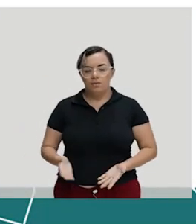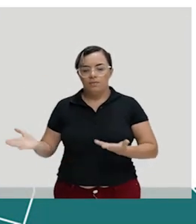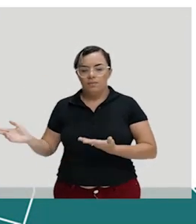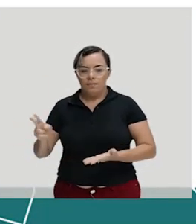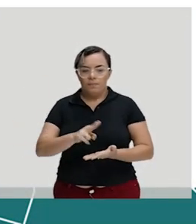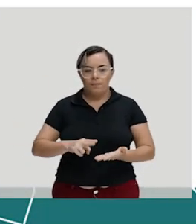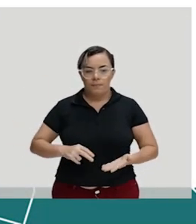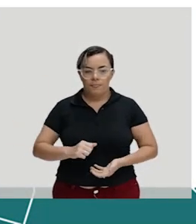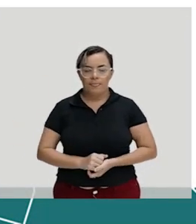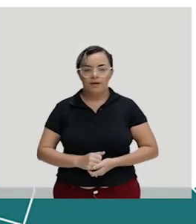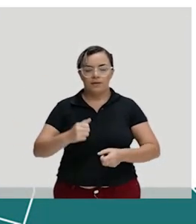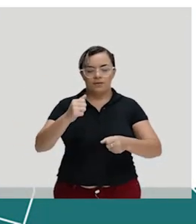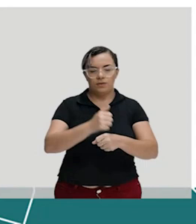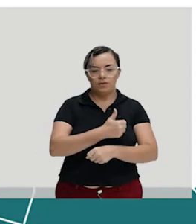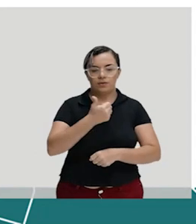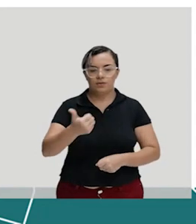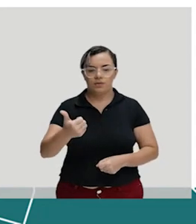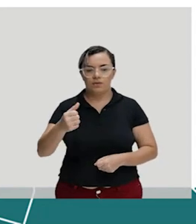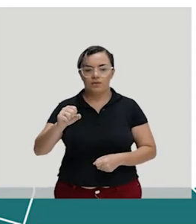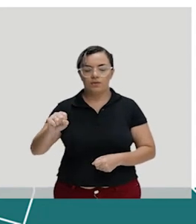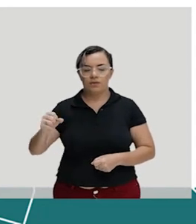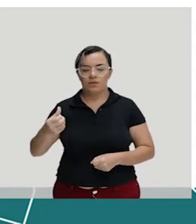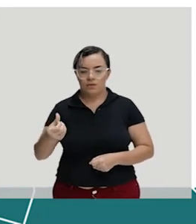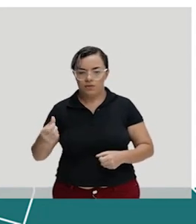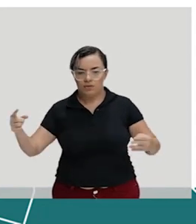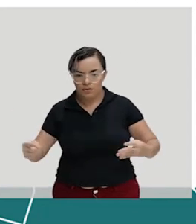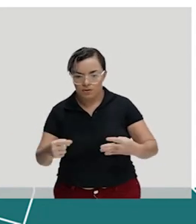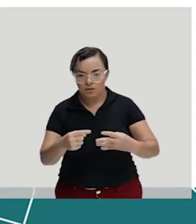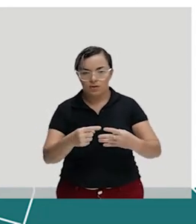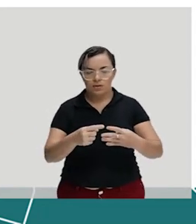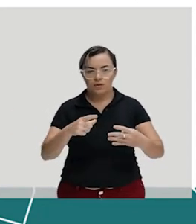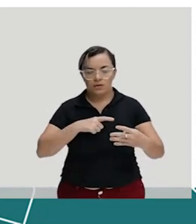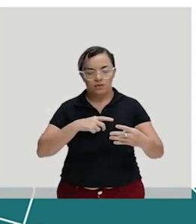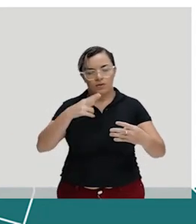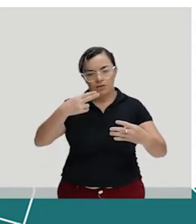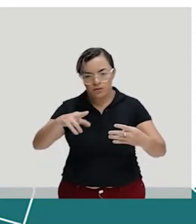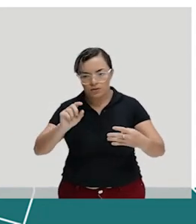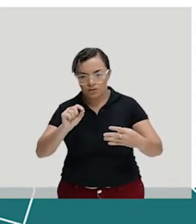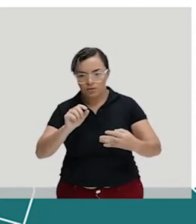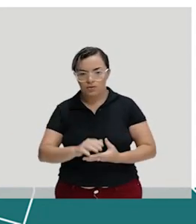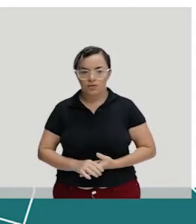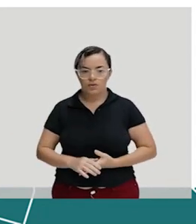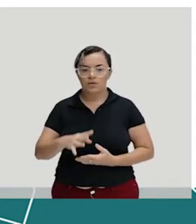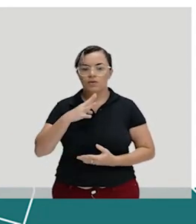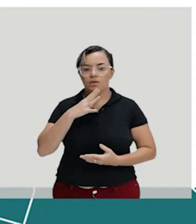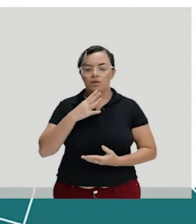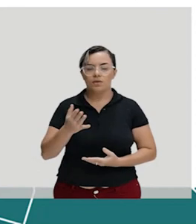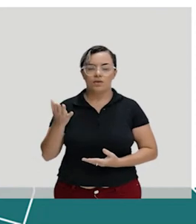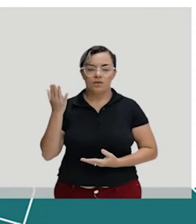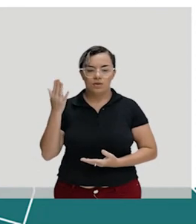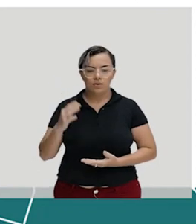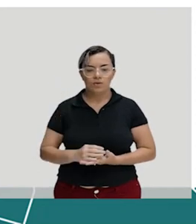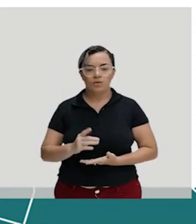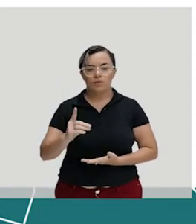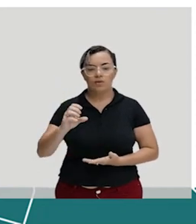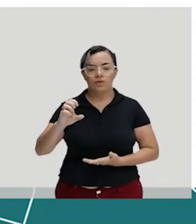conhecido como como decadentismo antes era assim referência a inferioridade estética simbolista se